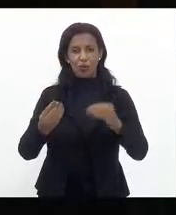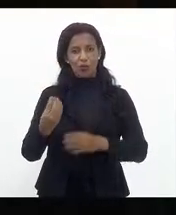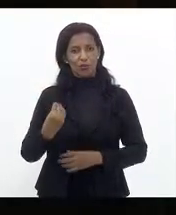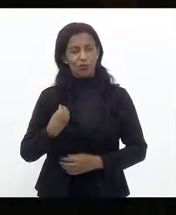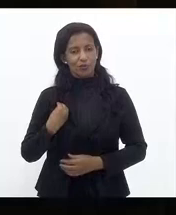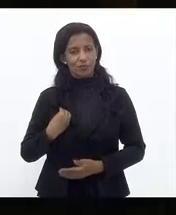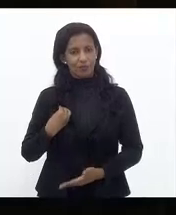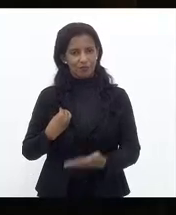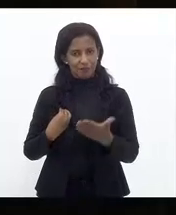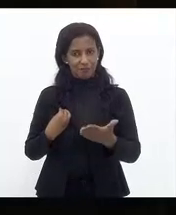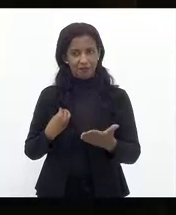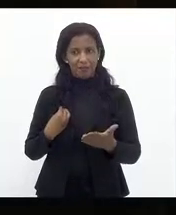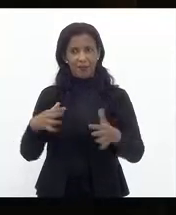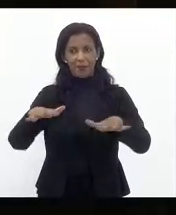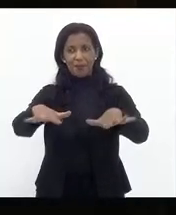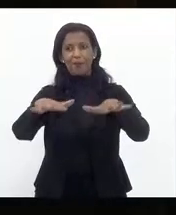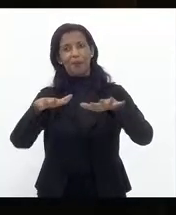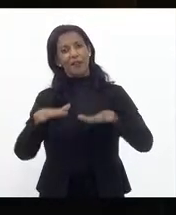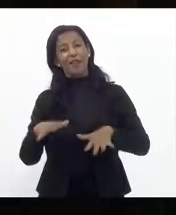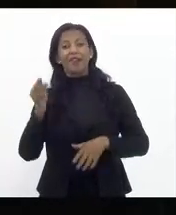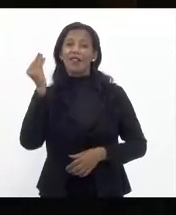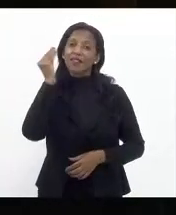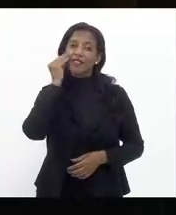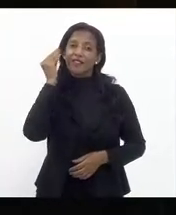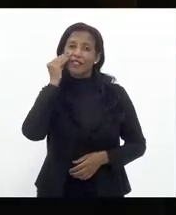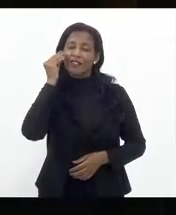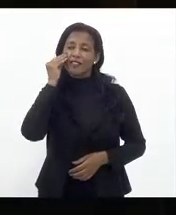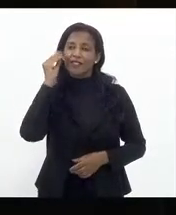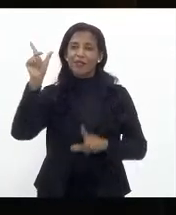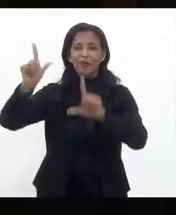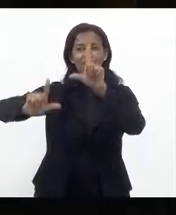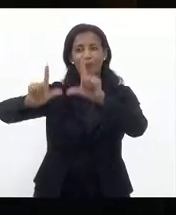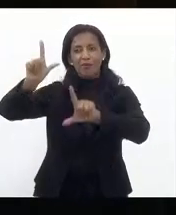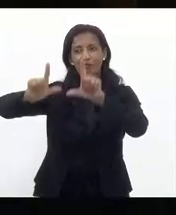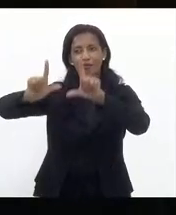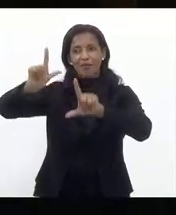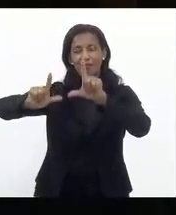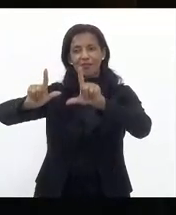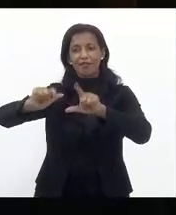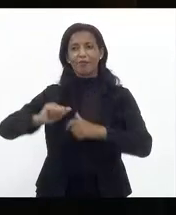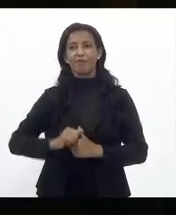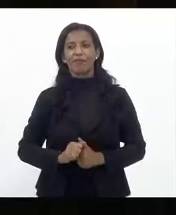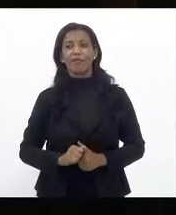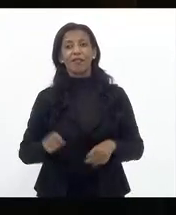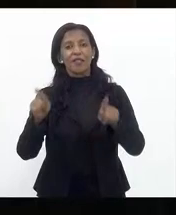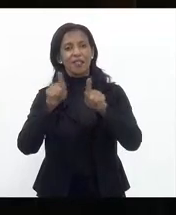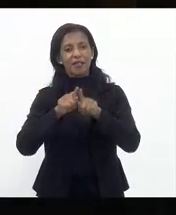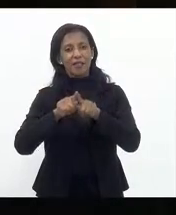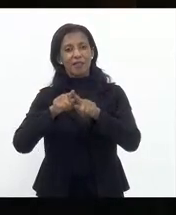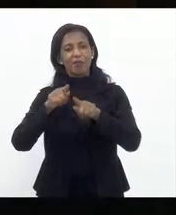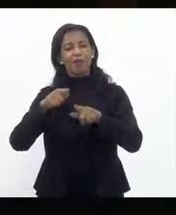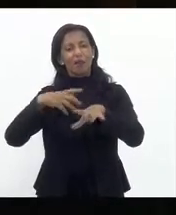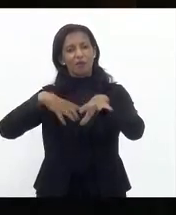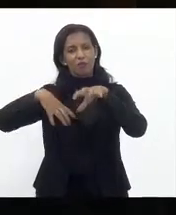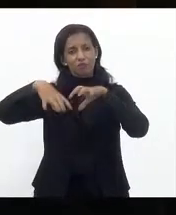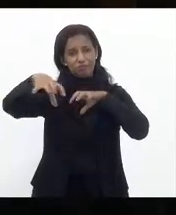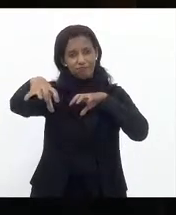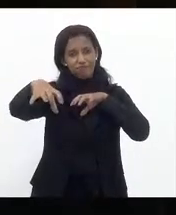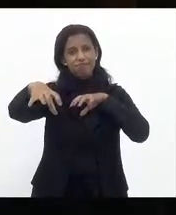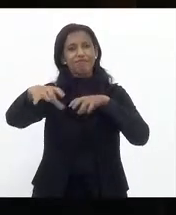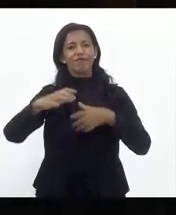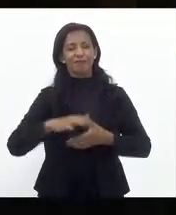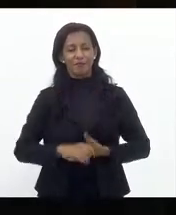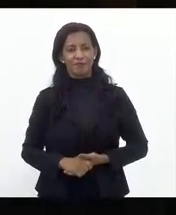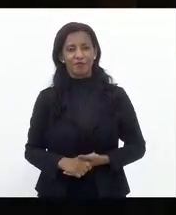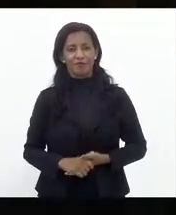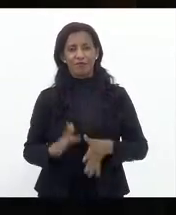aqui no plenário, que estão nos assistindo através da TV Alerge e que também nos acompanham através das nossas redes